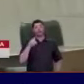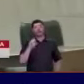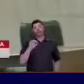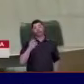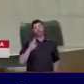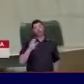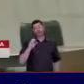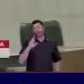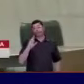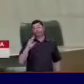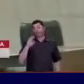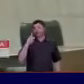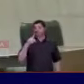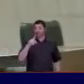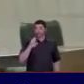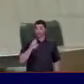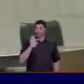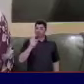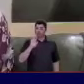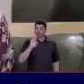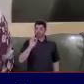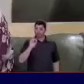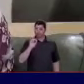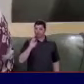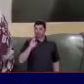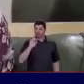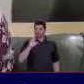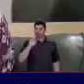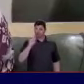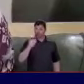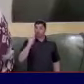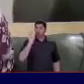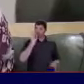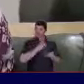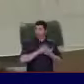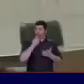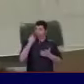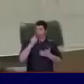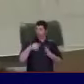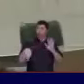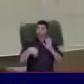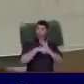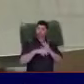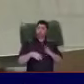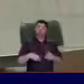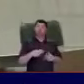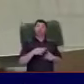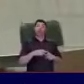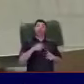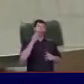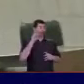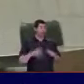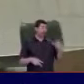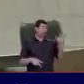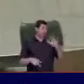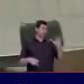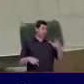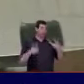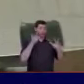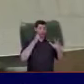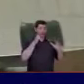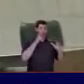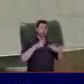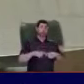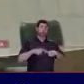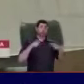lembrar o seguinte foi sobre o governo do pt sob o governo do pt do presidente lula que a petrobras descobriu os